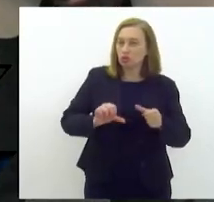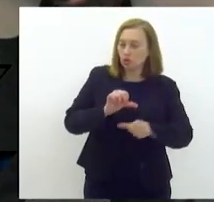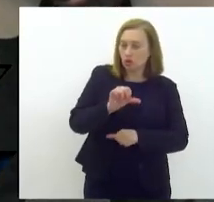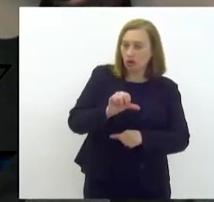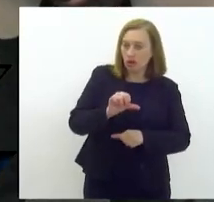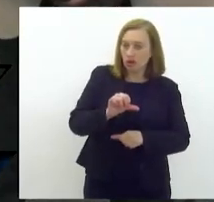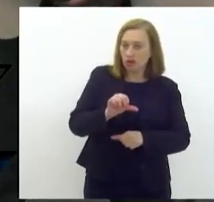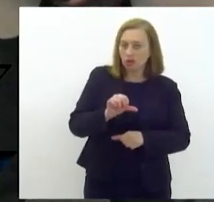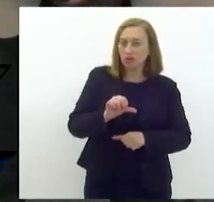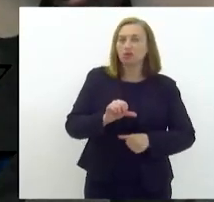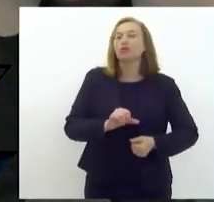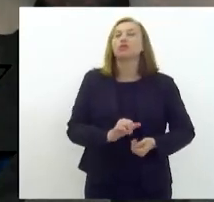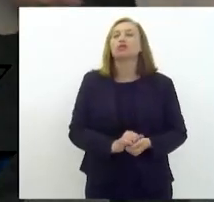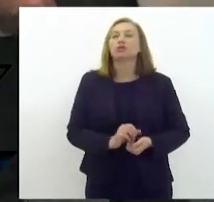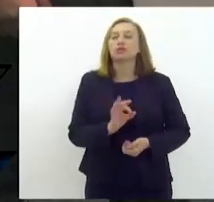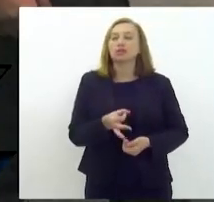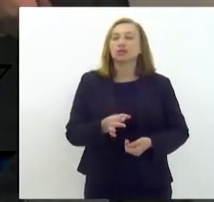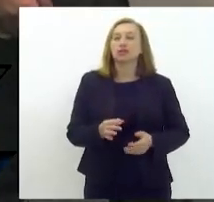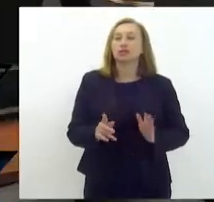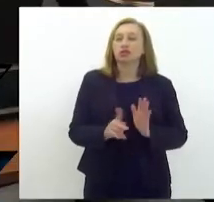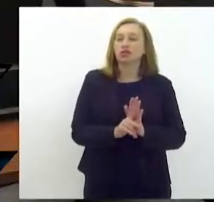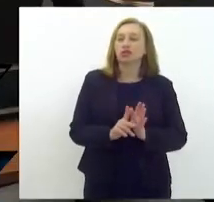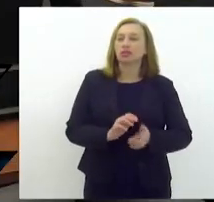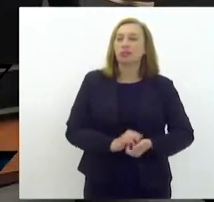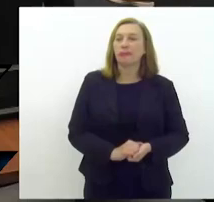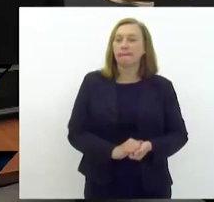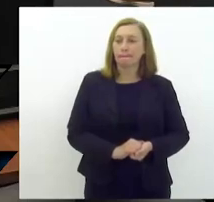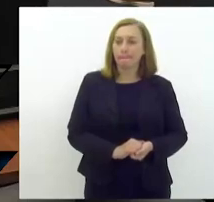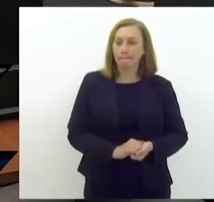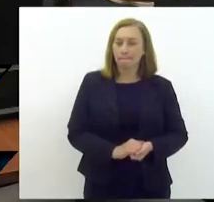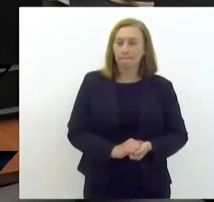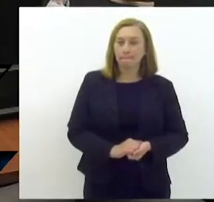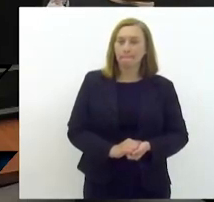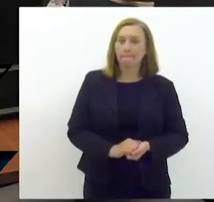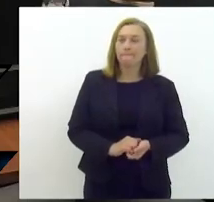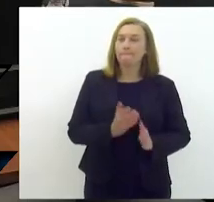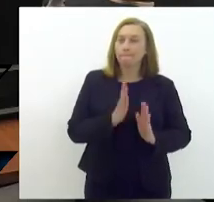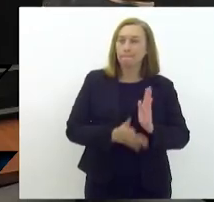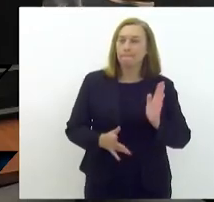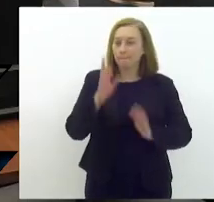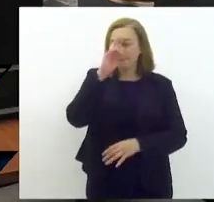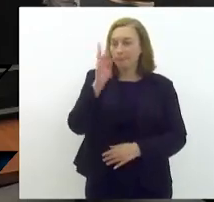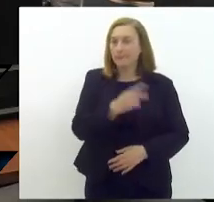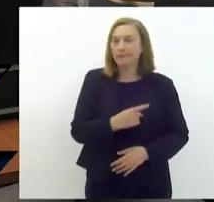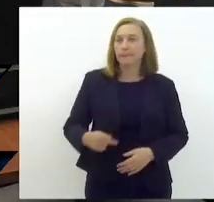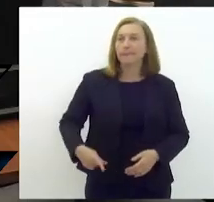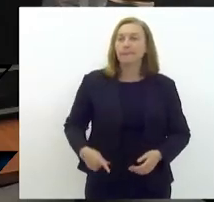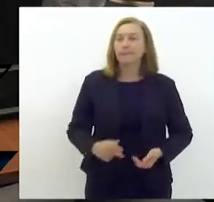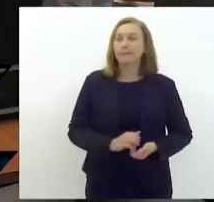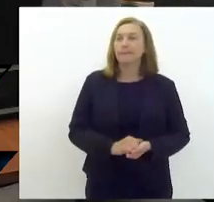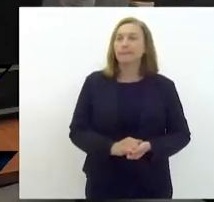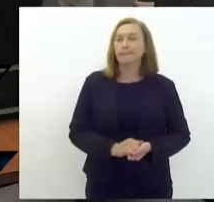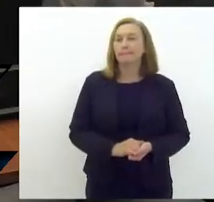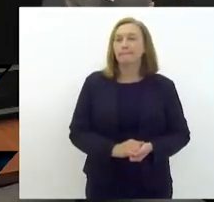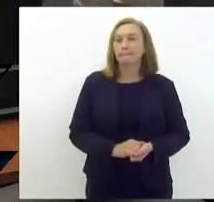autora intelectual de vida do projeto pela ordem senhor presidente